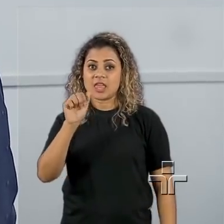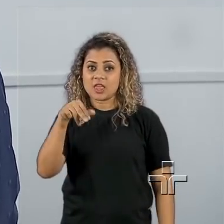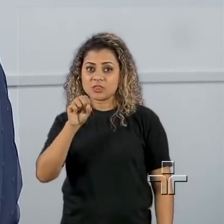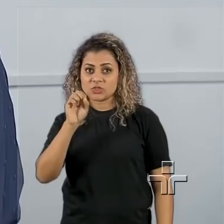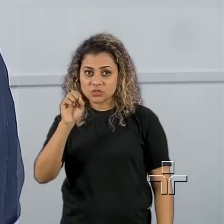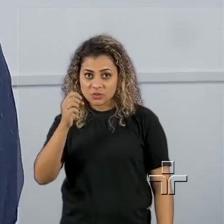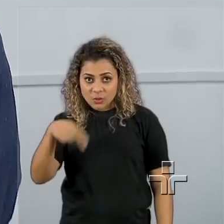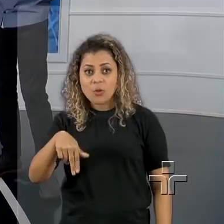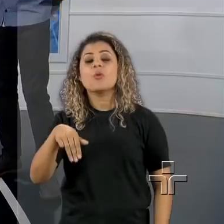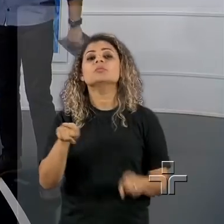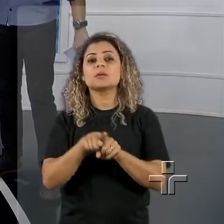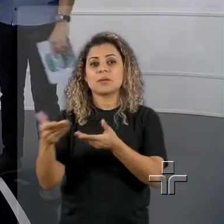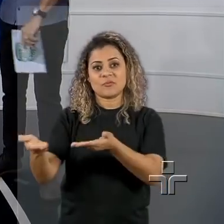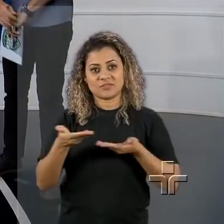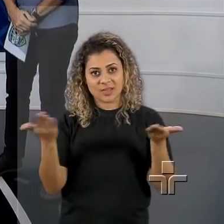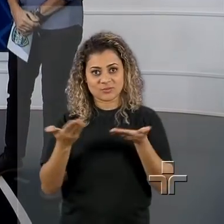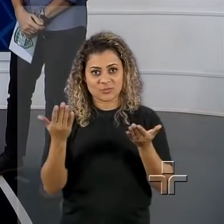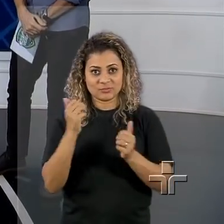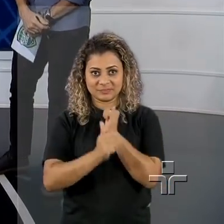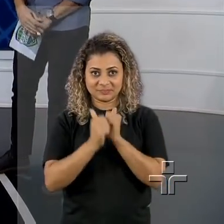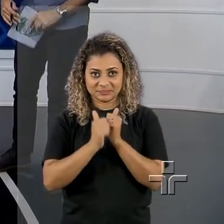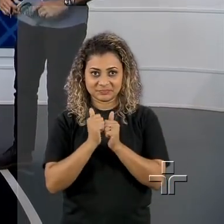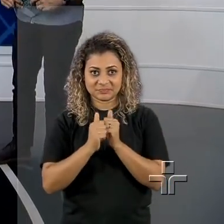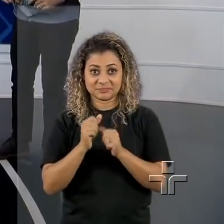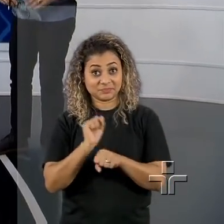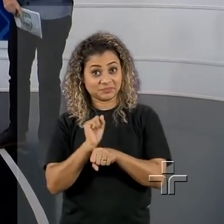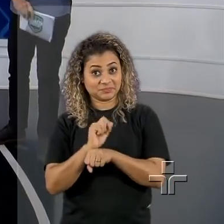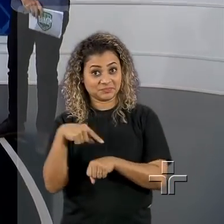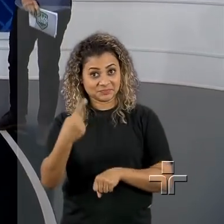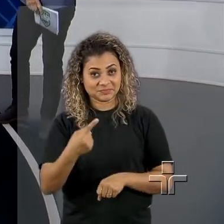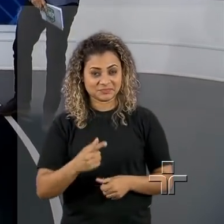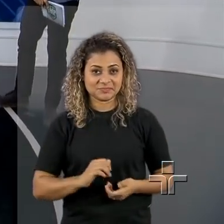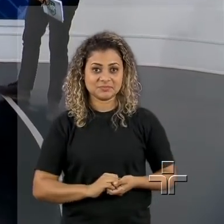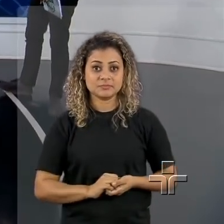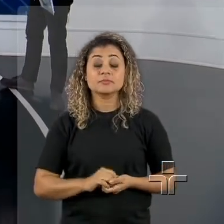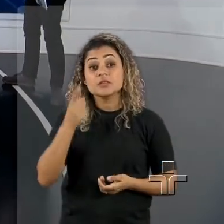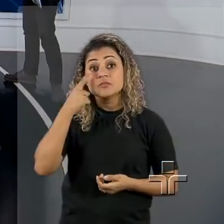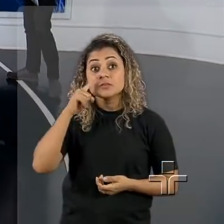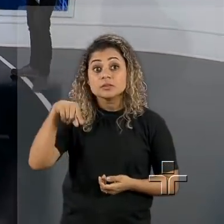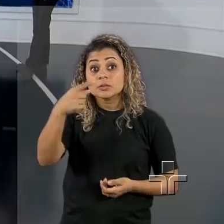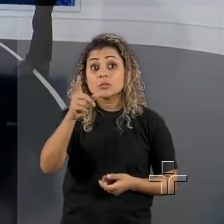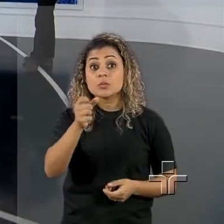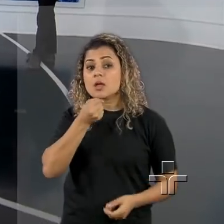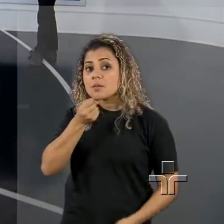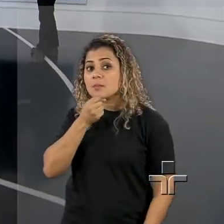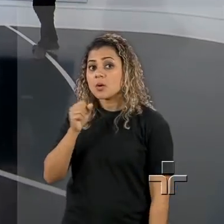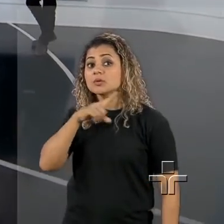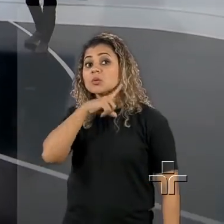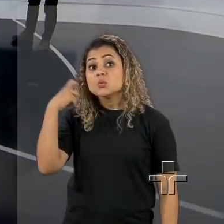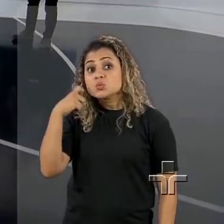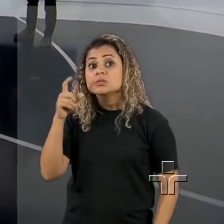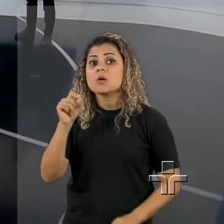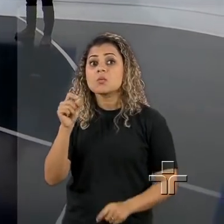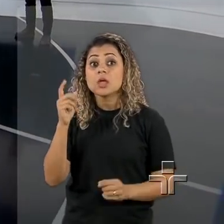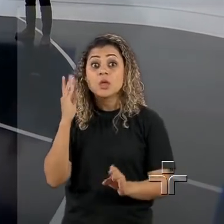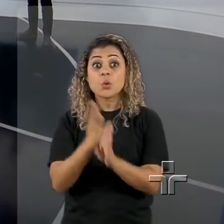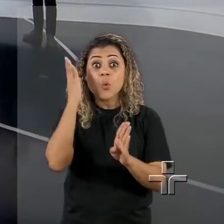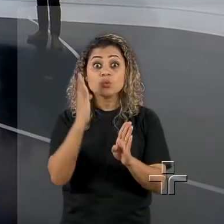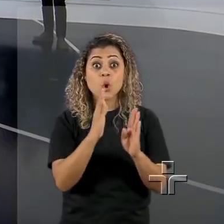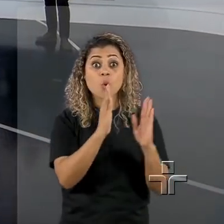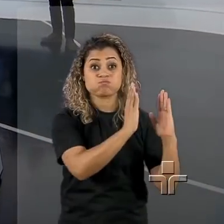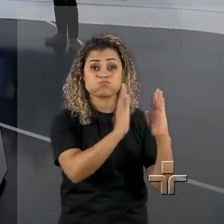perder da Croácia e eles têm ainda que vencer os nigerianos. Então realmente é um quase drama. Os outros jogos do